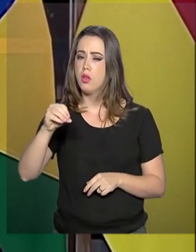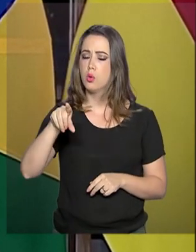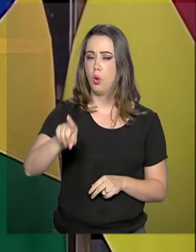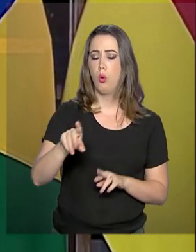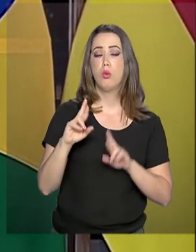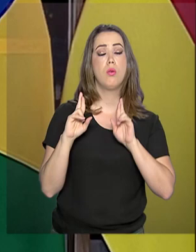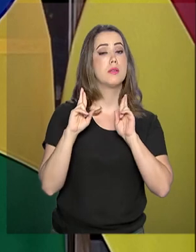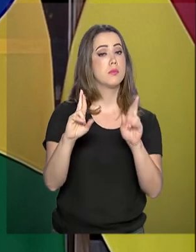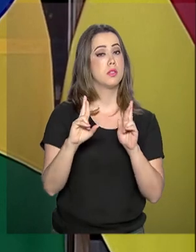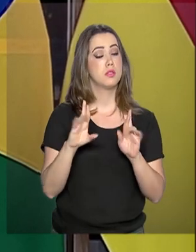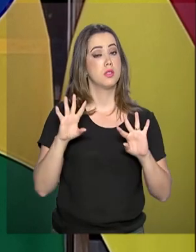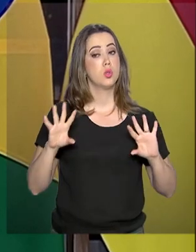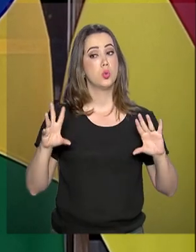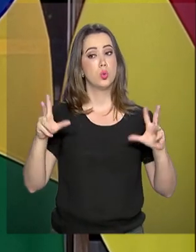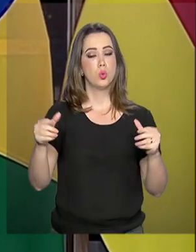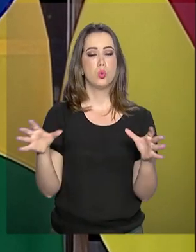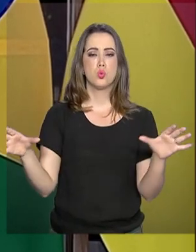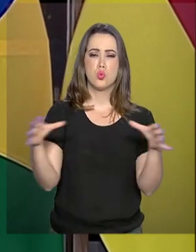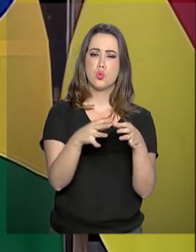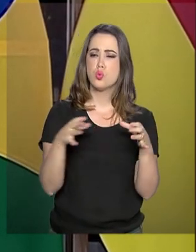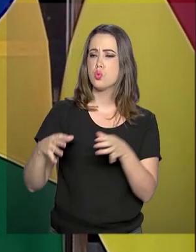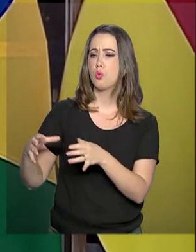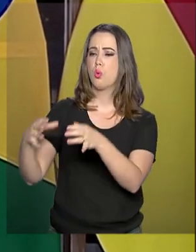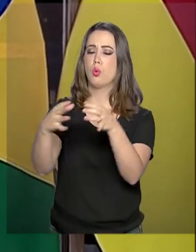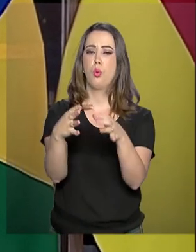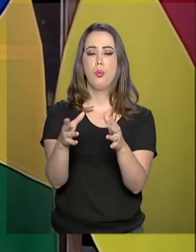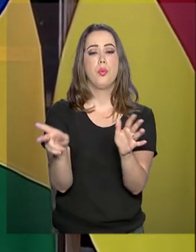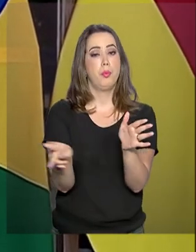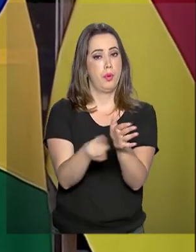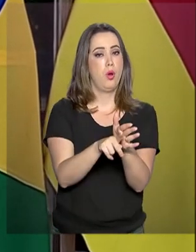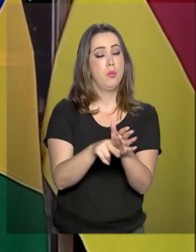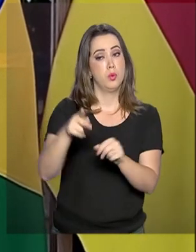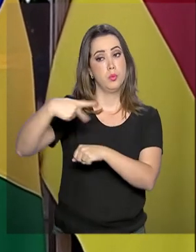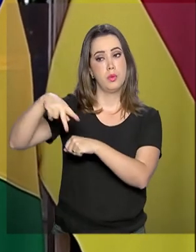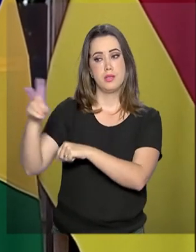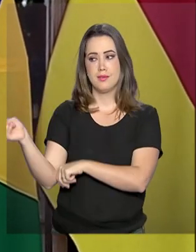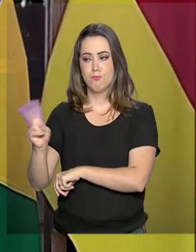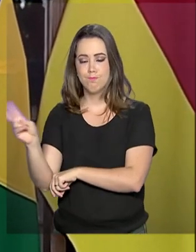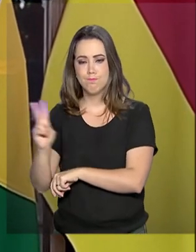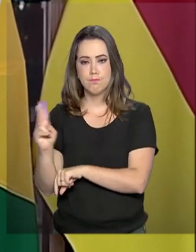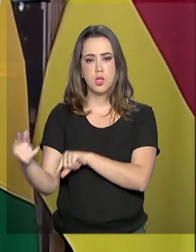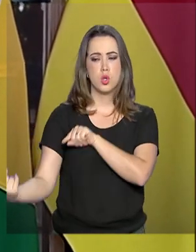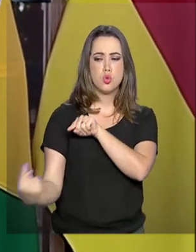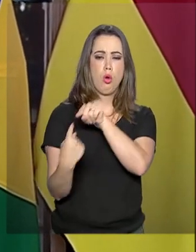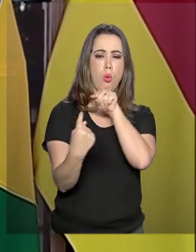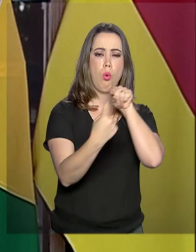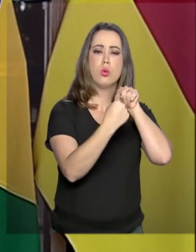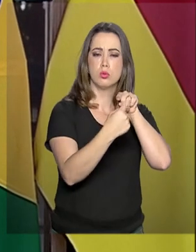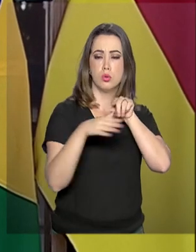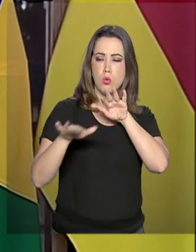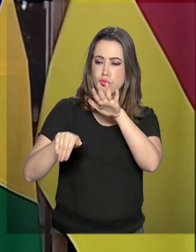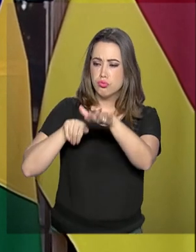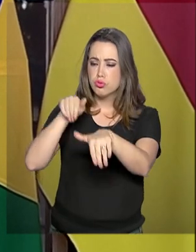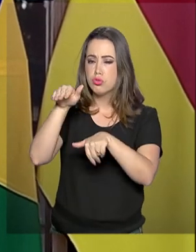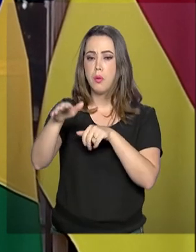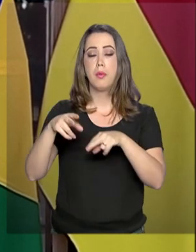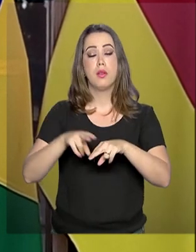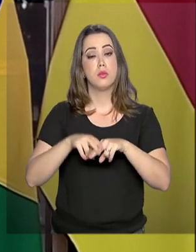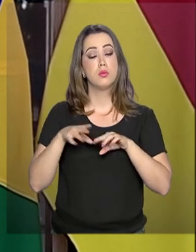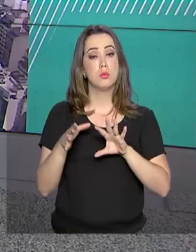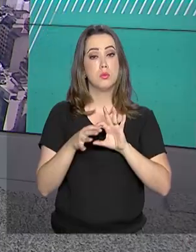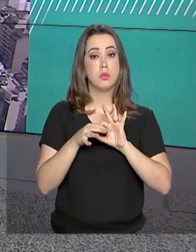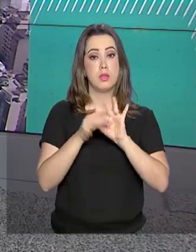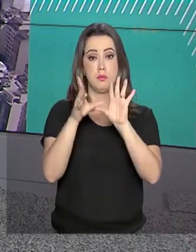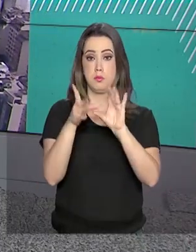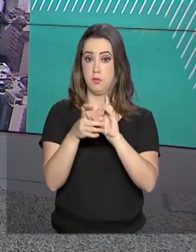todas as forças venezuelanas é atendam a esse chamado pela democracia